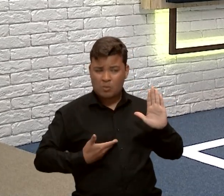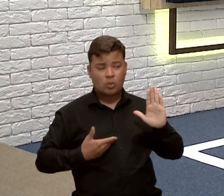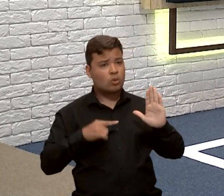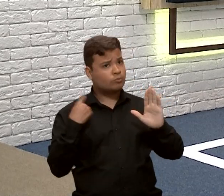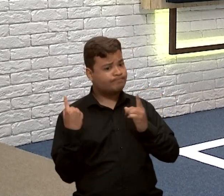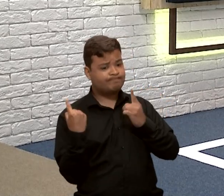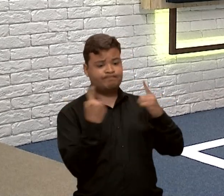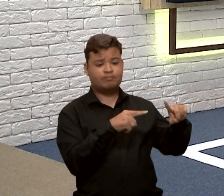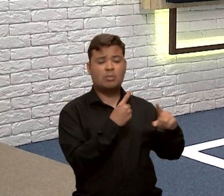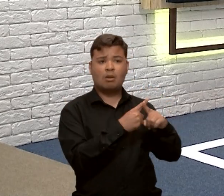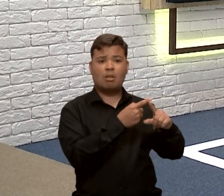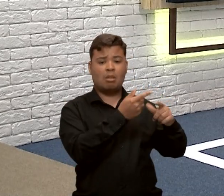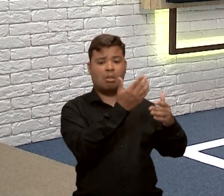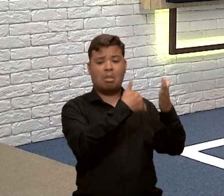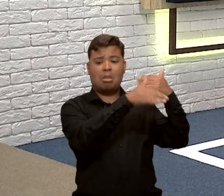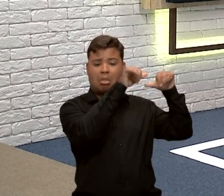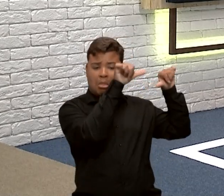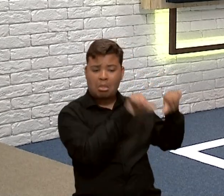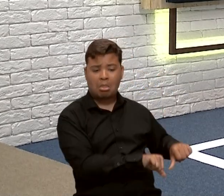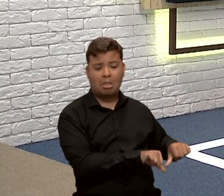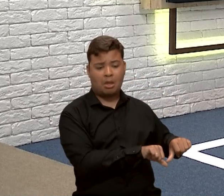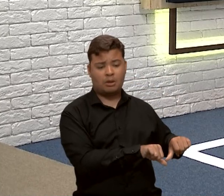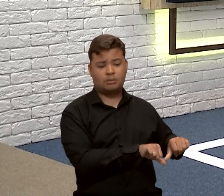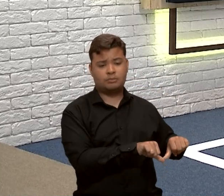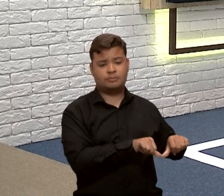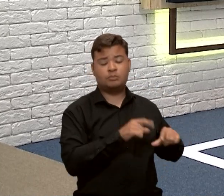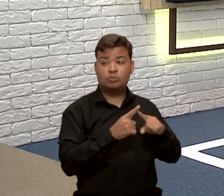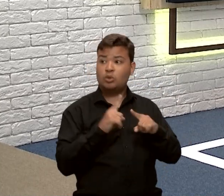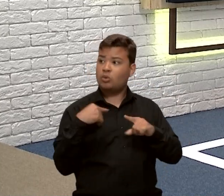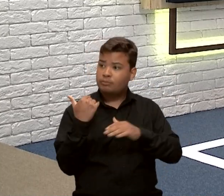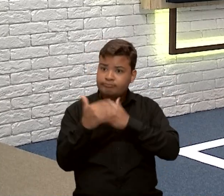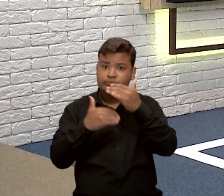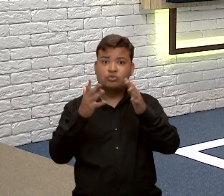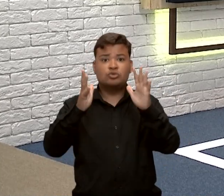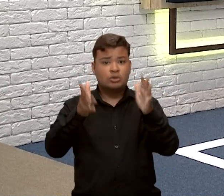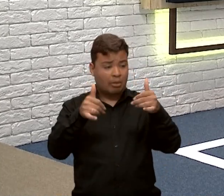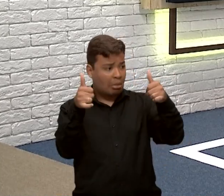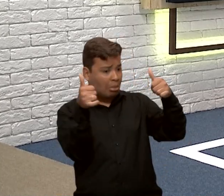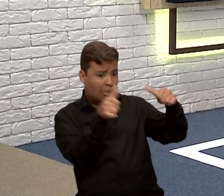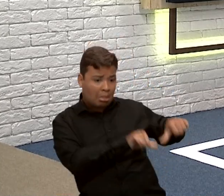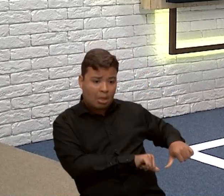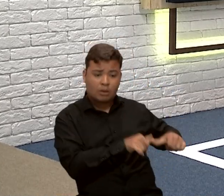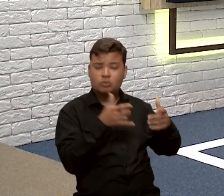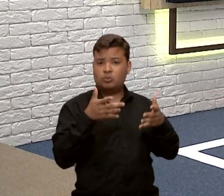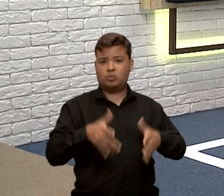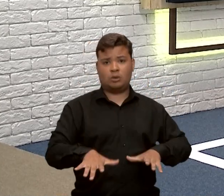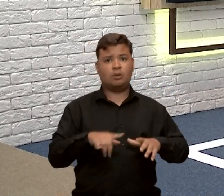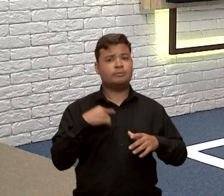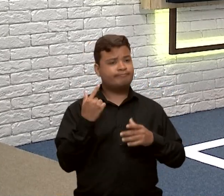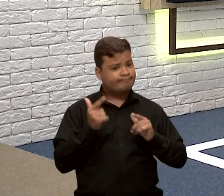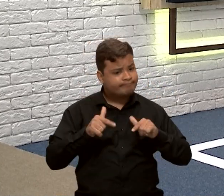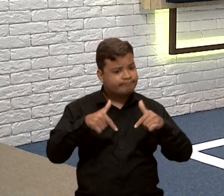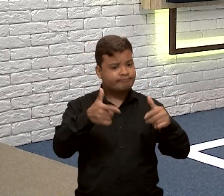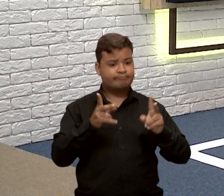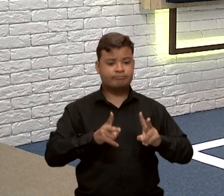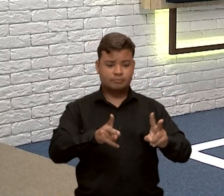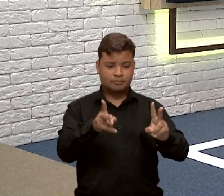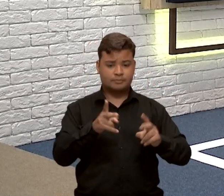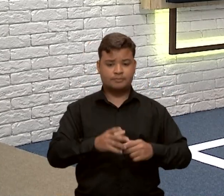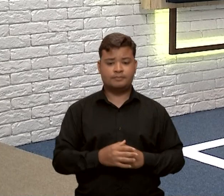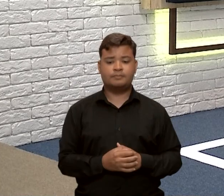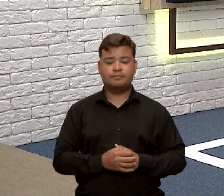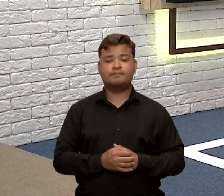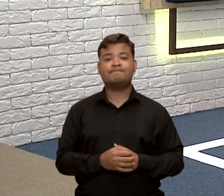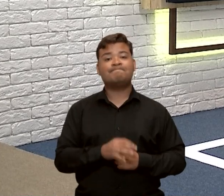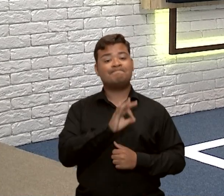é retrógrada, que é um retrocesso. Sendo que nós já avançamos muito e continuamos caminhando para que isso continue acontecendo. Tá